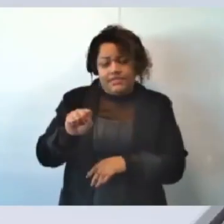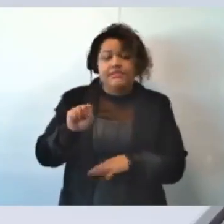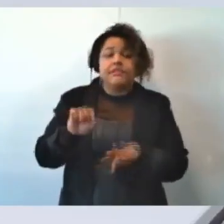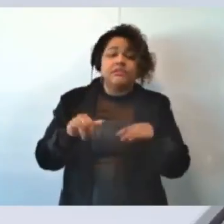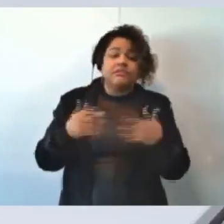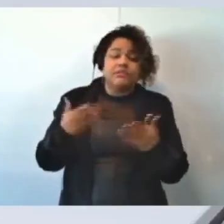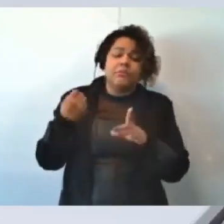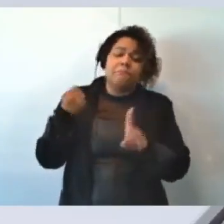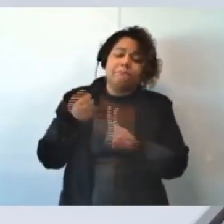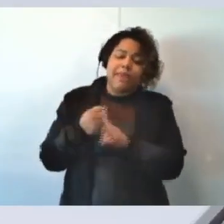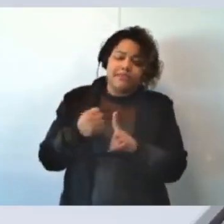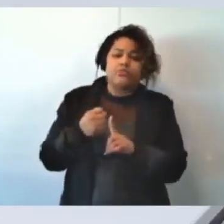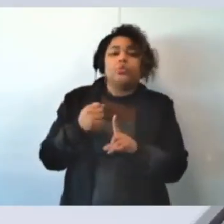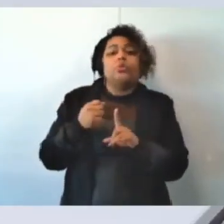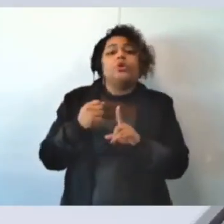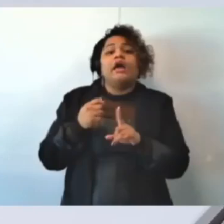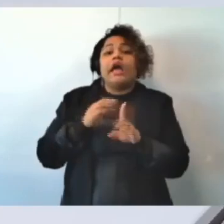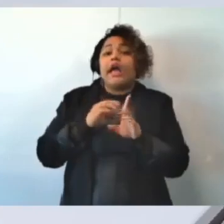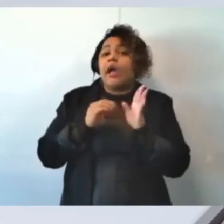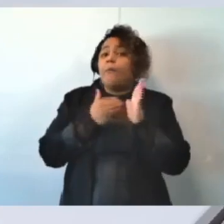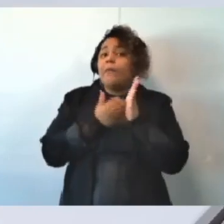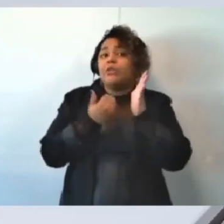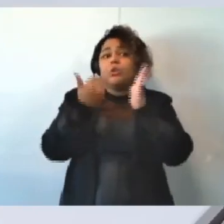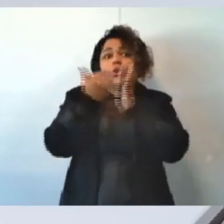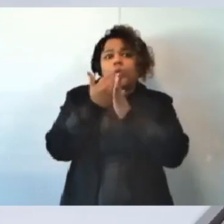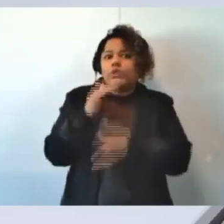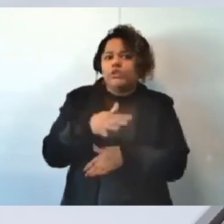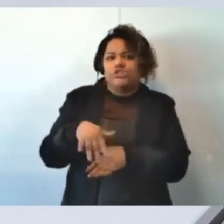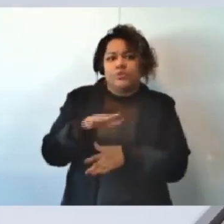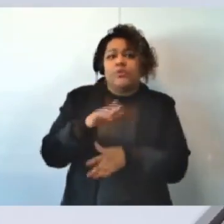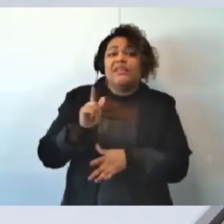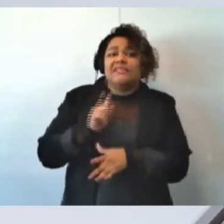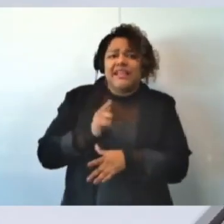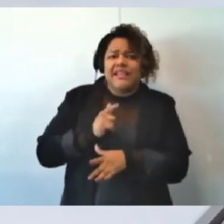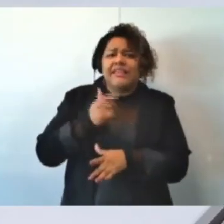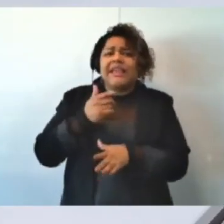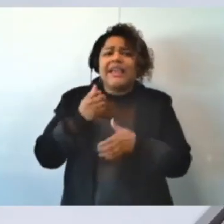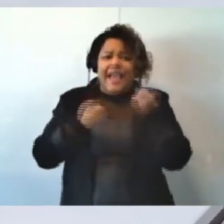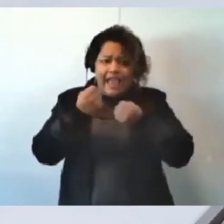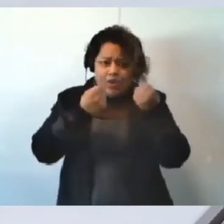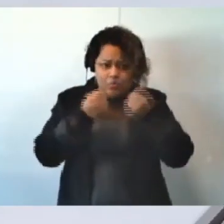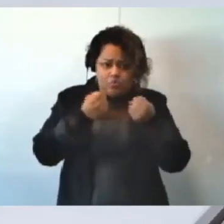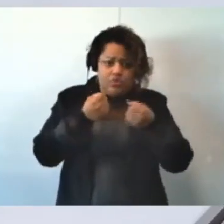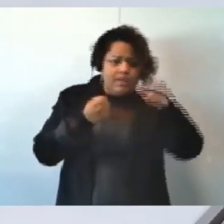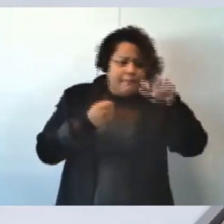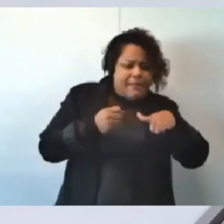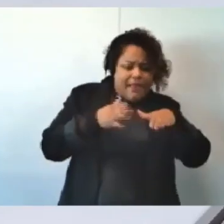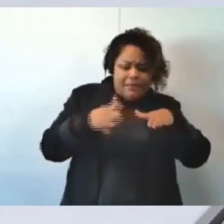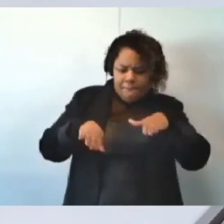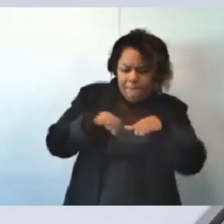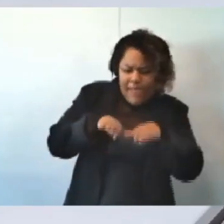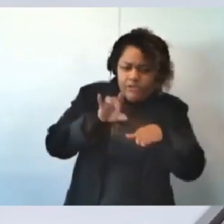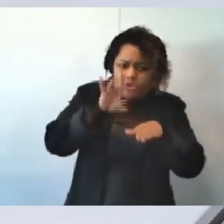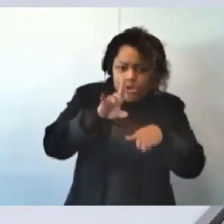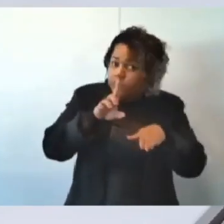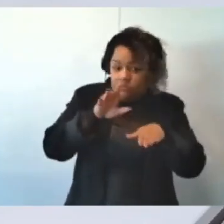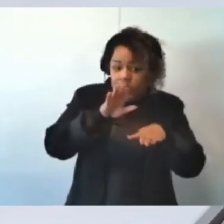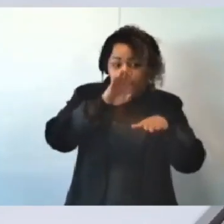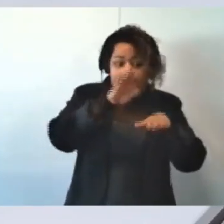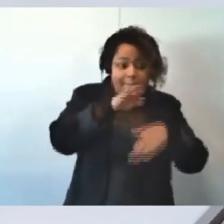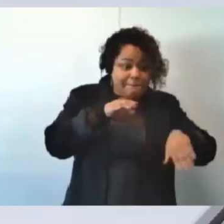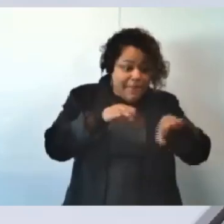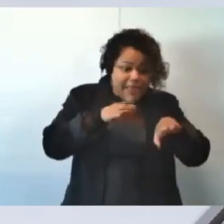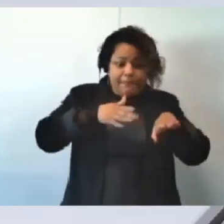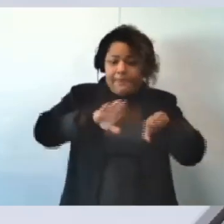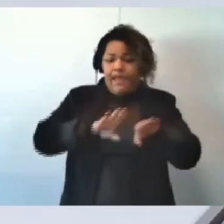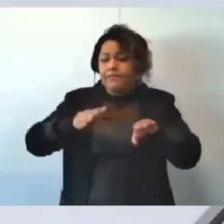fila dupla, não, é tripla, até mesmo de empresas, porque você diminuiu muito os locais de estacionamento na Floresta. Então, isso vem acontecendo